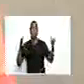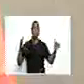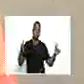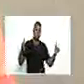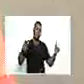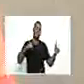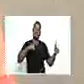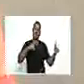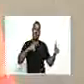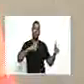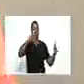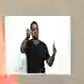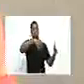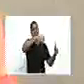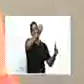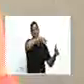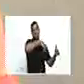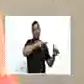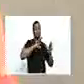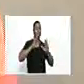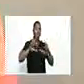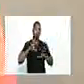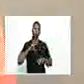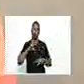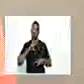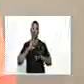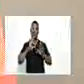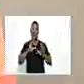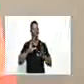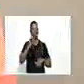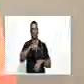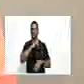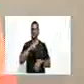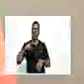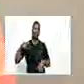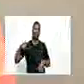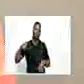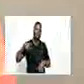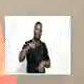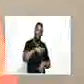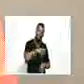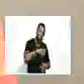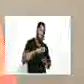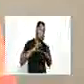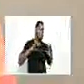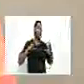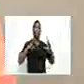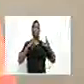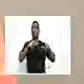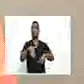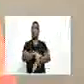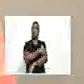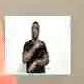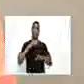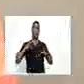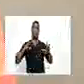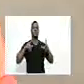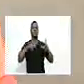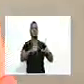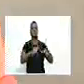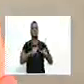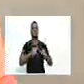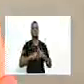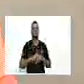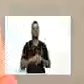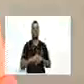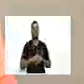isso existe ainda mas nós estamos pensando em acabar com isso a motinha recolher em todos os lugares da rua PR PR dar certo a